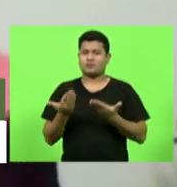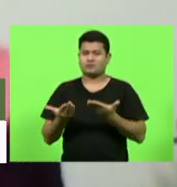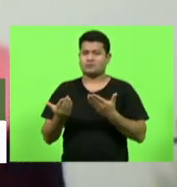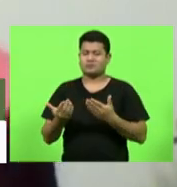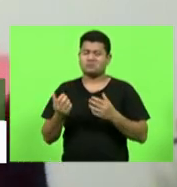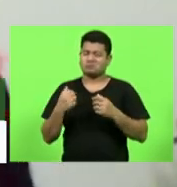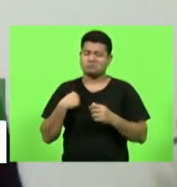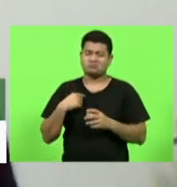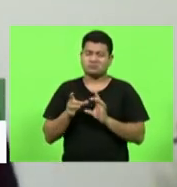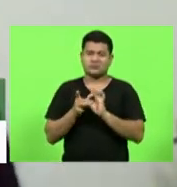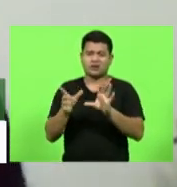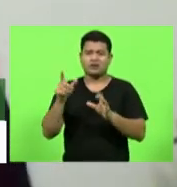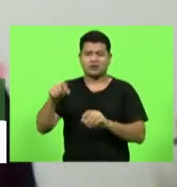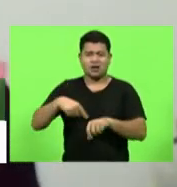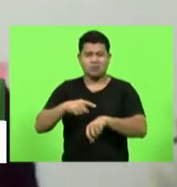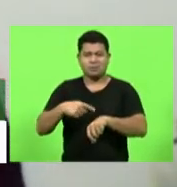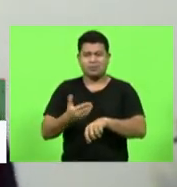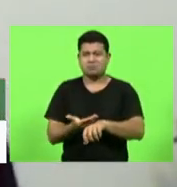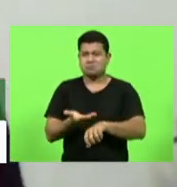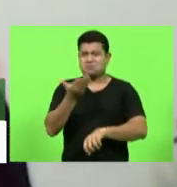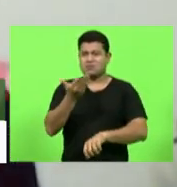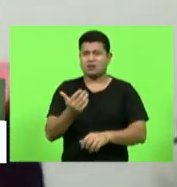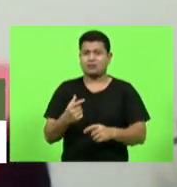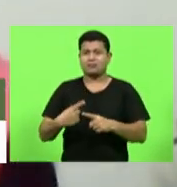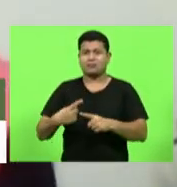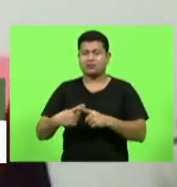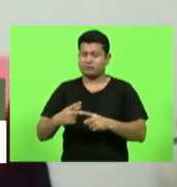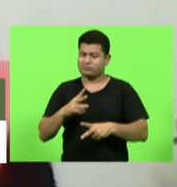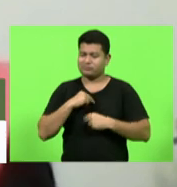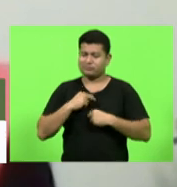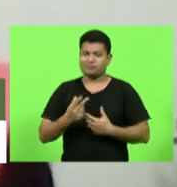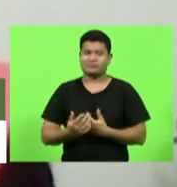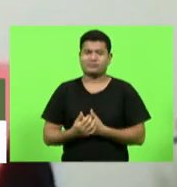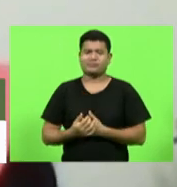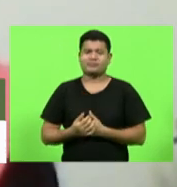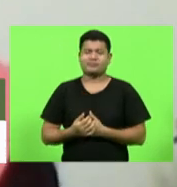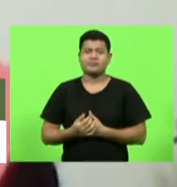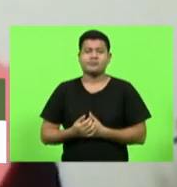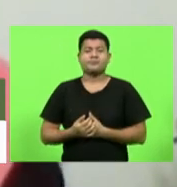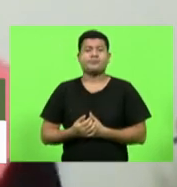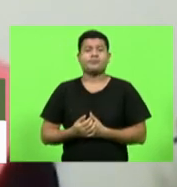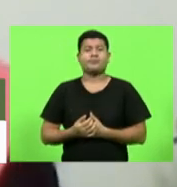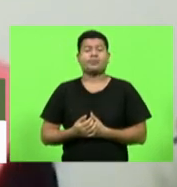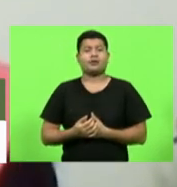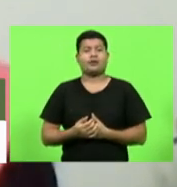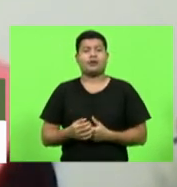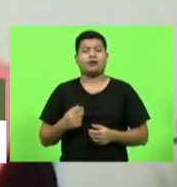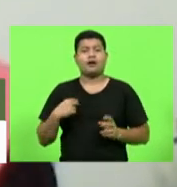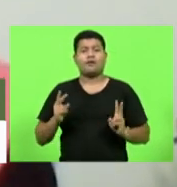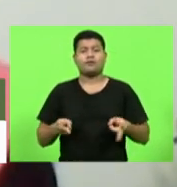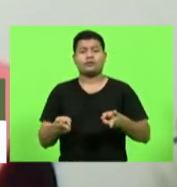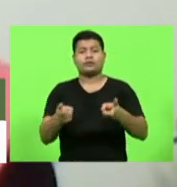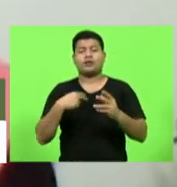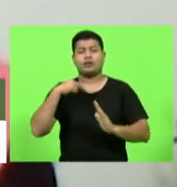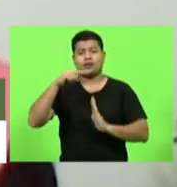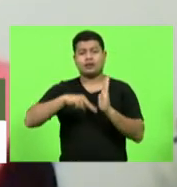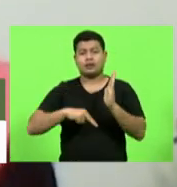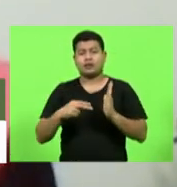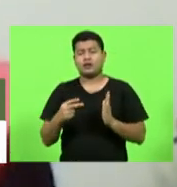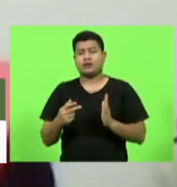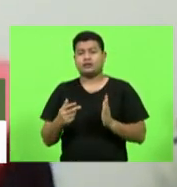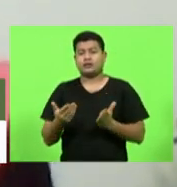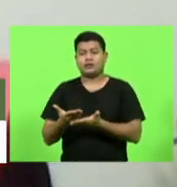porque né, merece. Então, eu quero continuar aqui lendo as